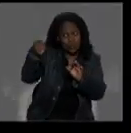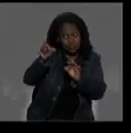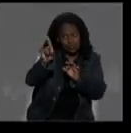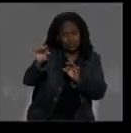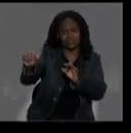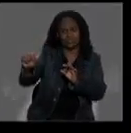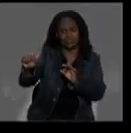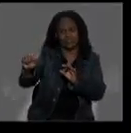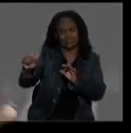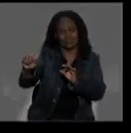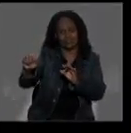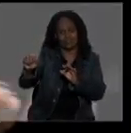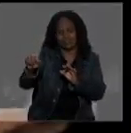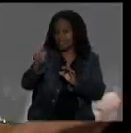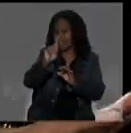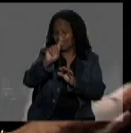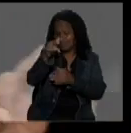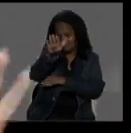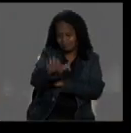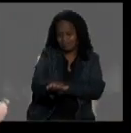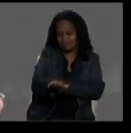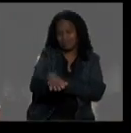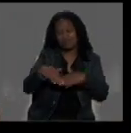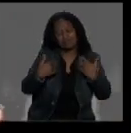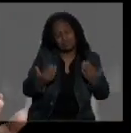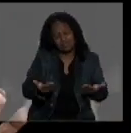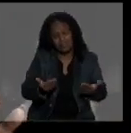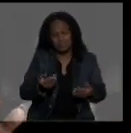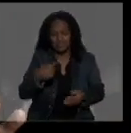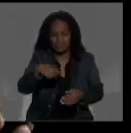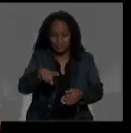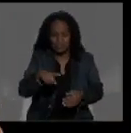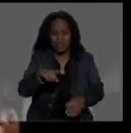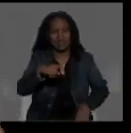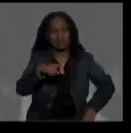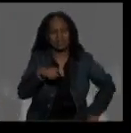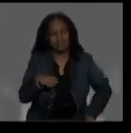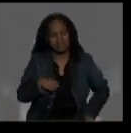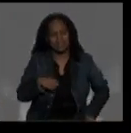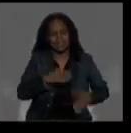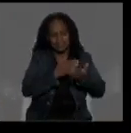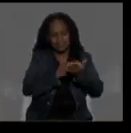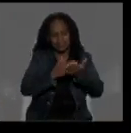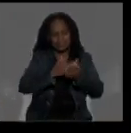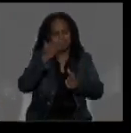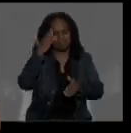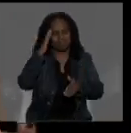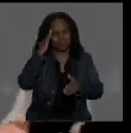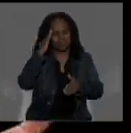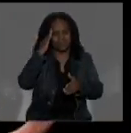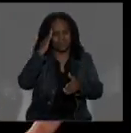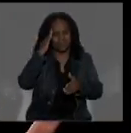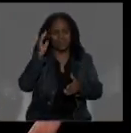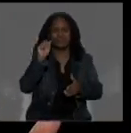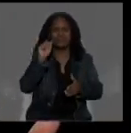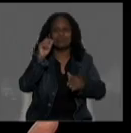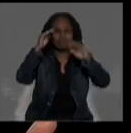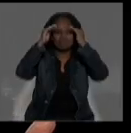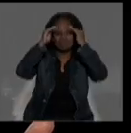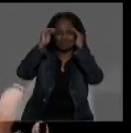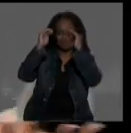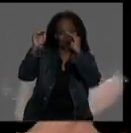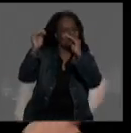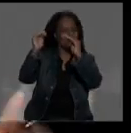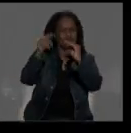dia. Então, ficamos ali, né? E aí eu entendi que é uma questão de respeito.